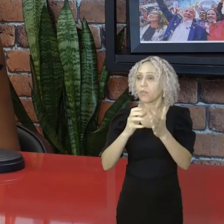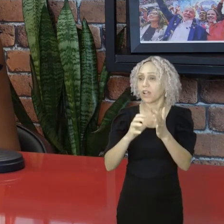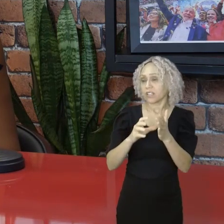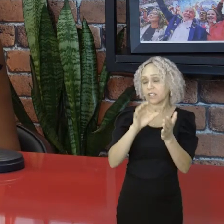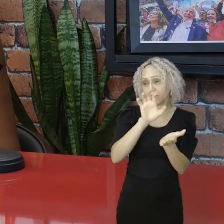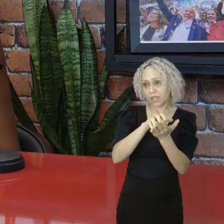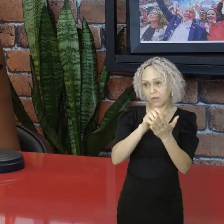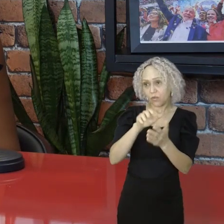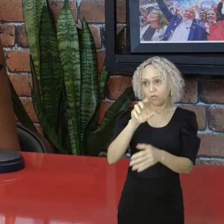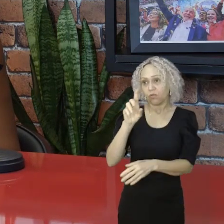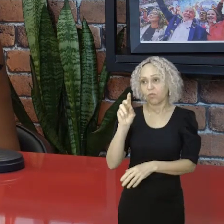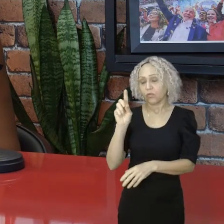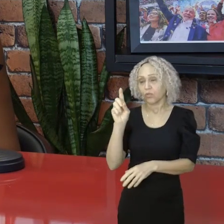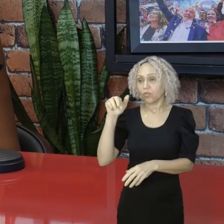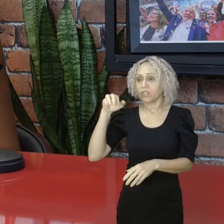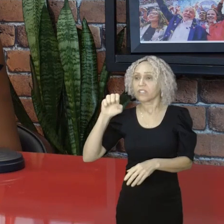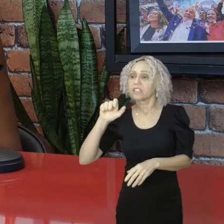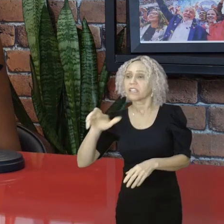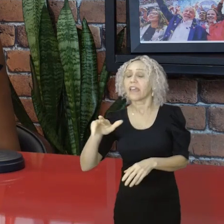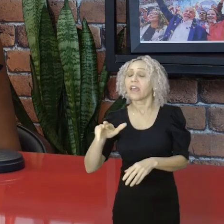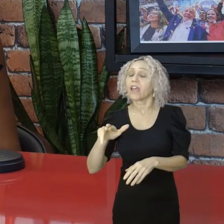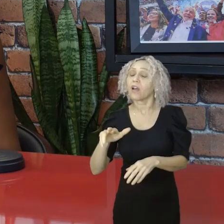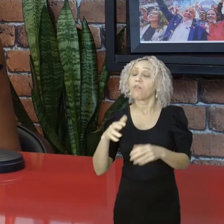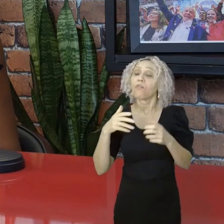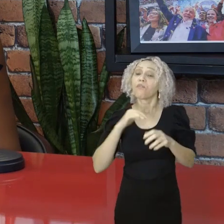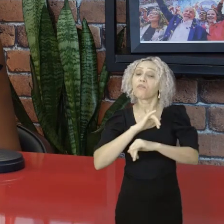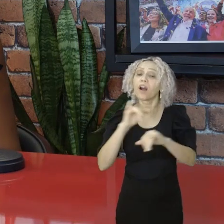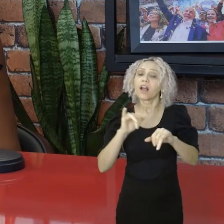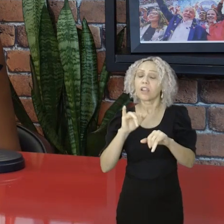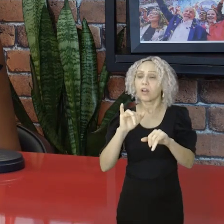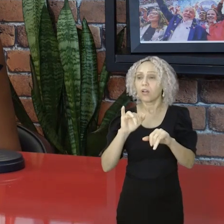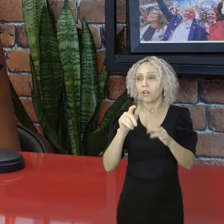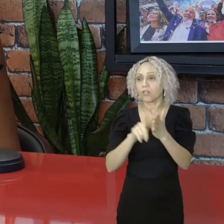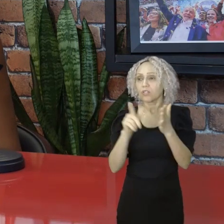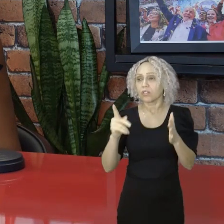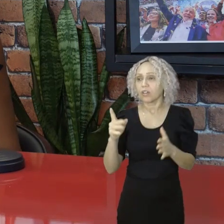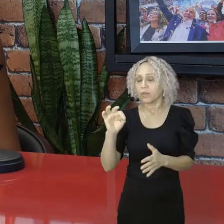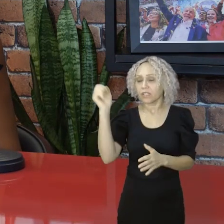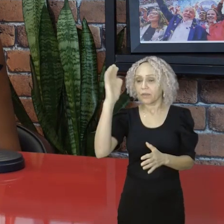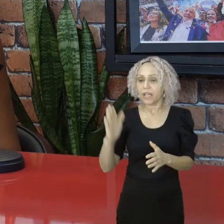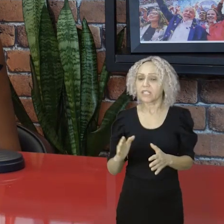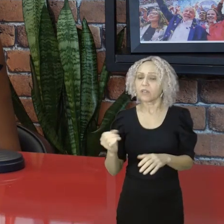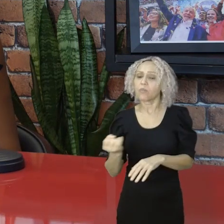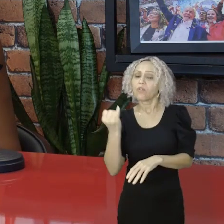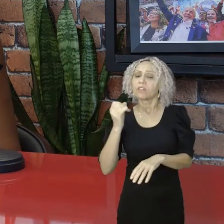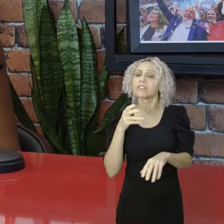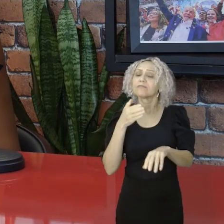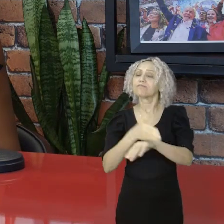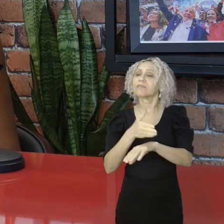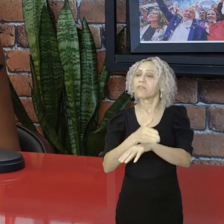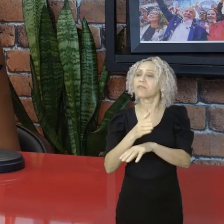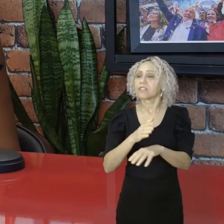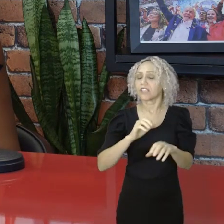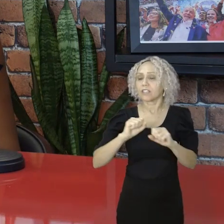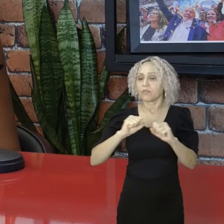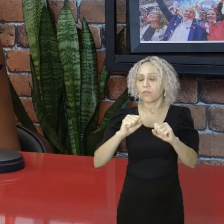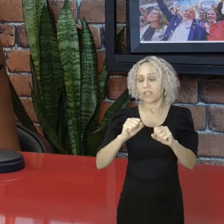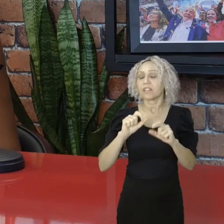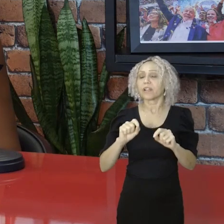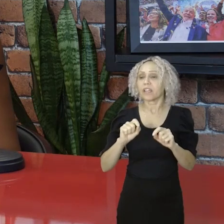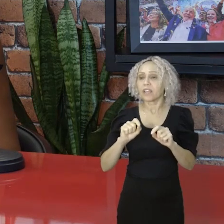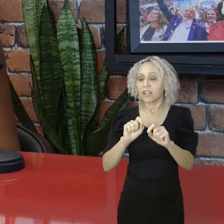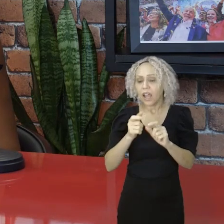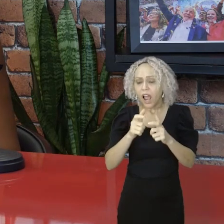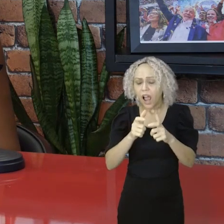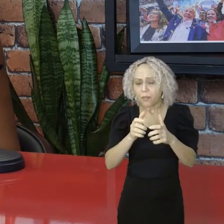Pernambuco, o deputado estadual Doriel Barros, falou ao jornal PT Brasil sobre a importância dessa visita no trabalho de